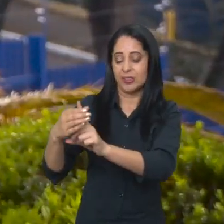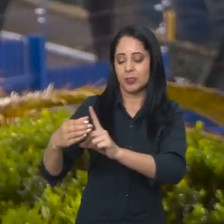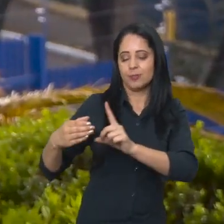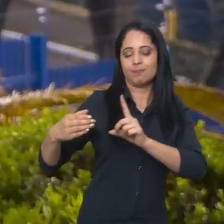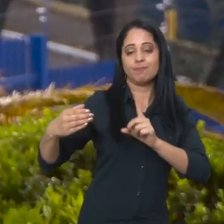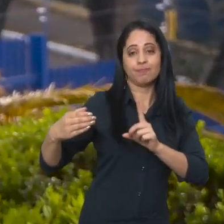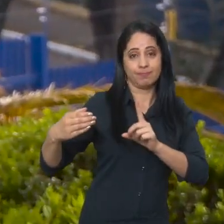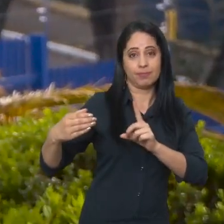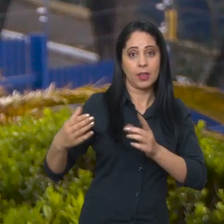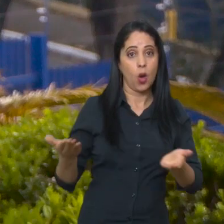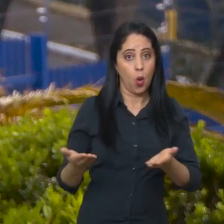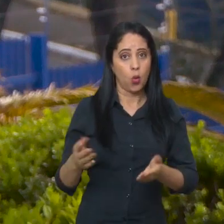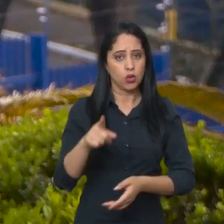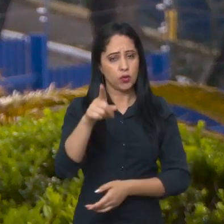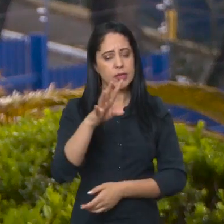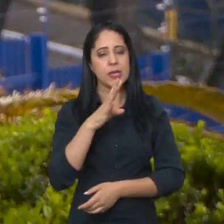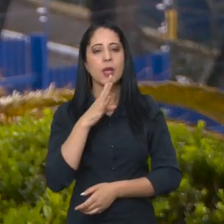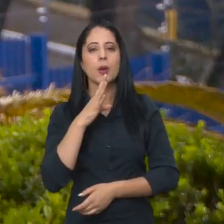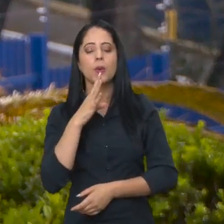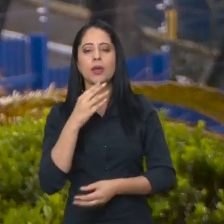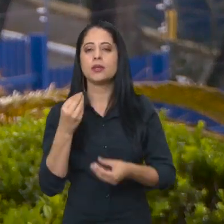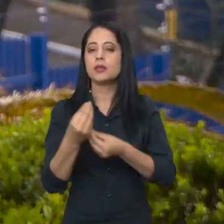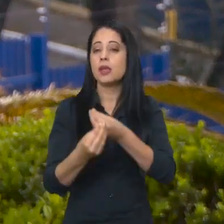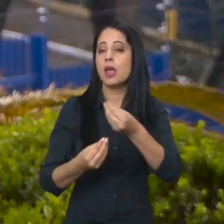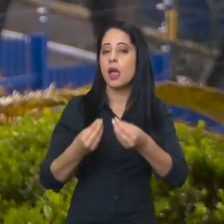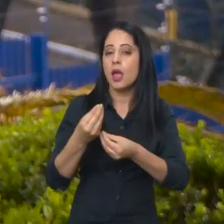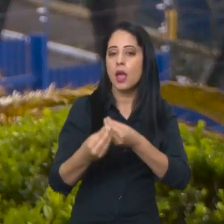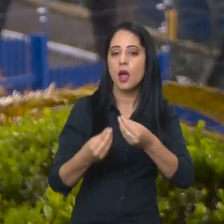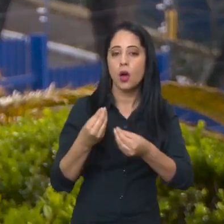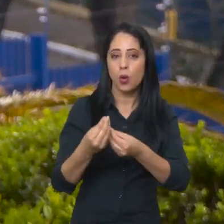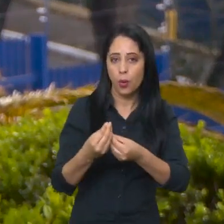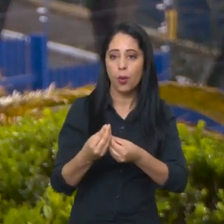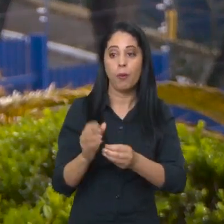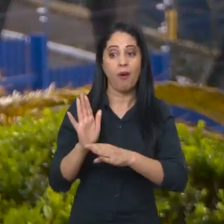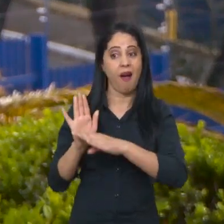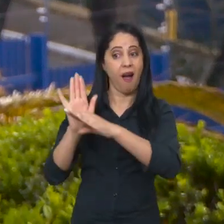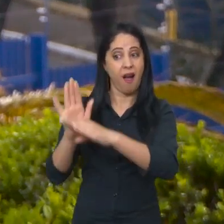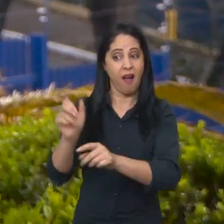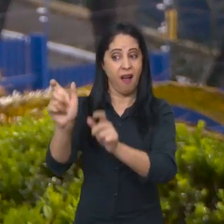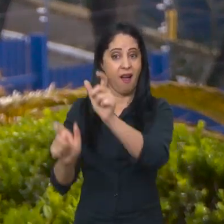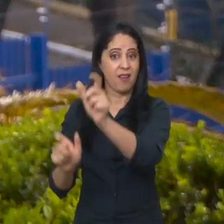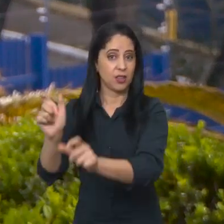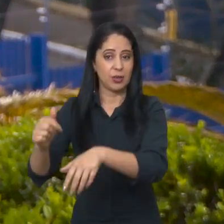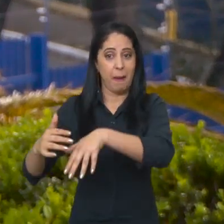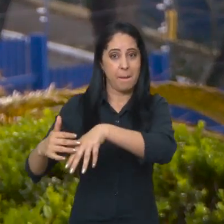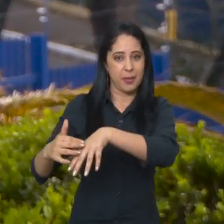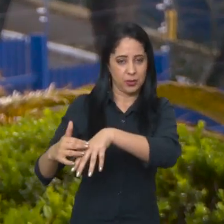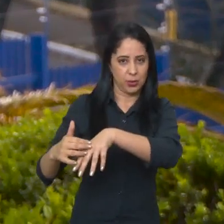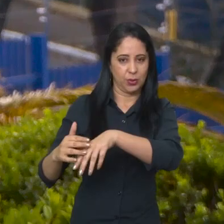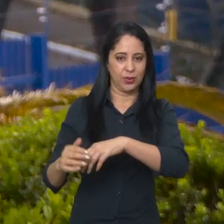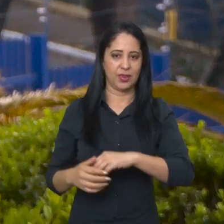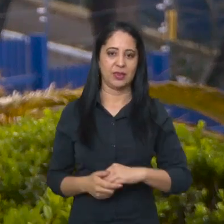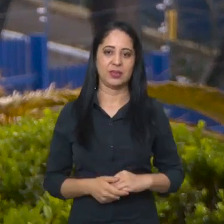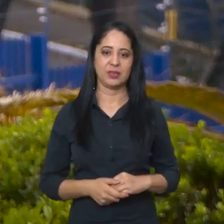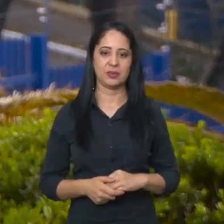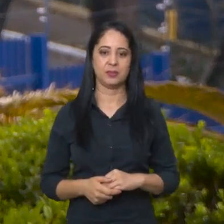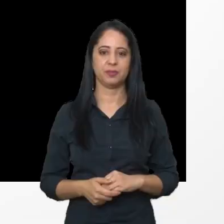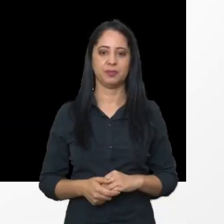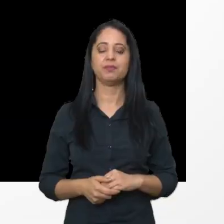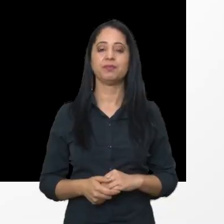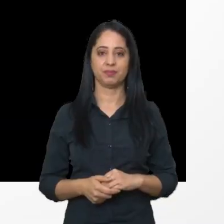com Você de hoje, você vai conhecer algumas medidas que podem facilitar a vida dos doentes e de quem cuida